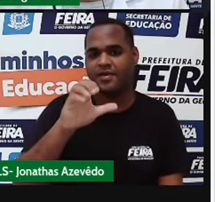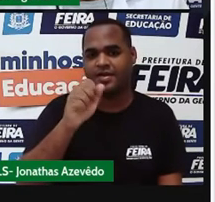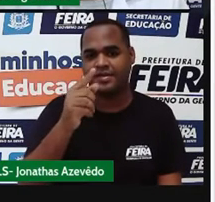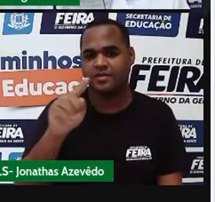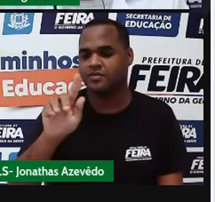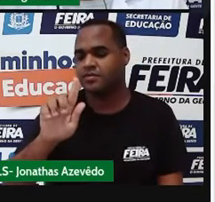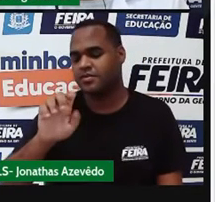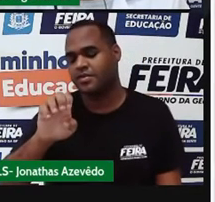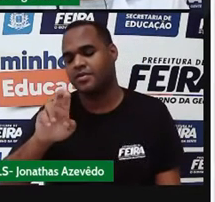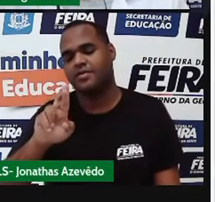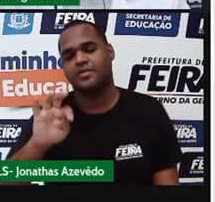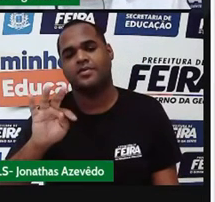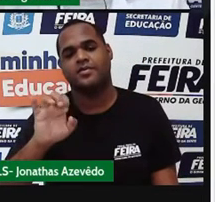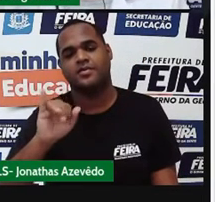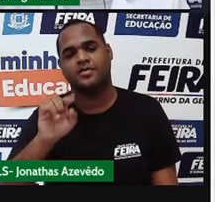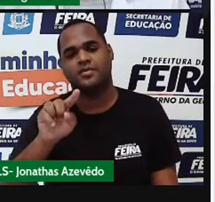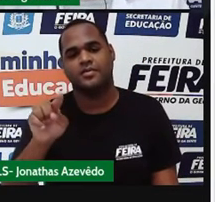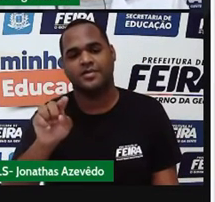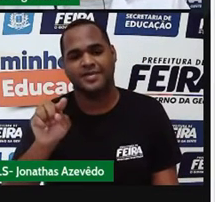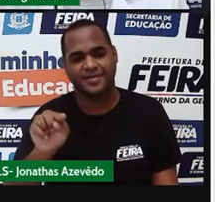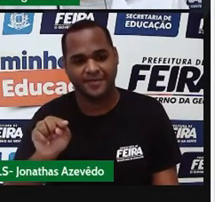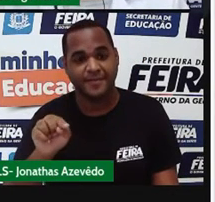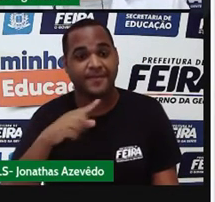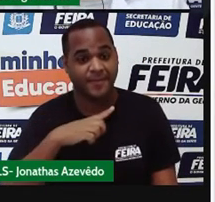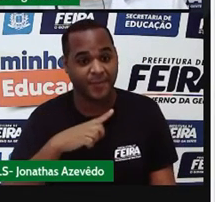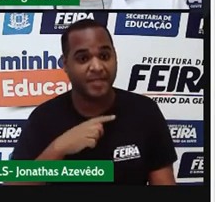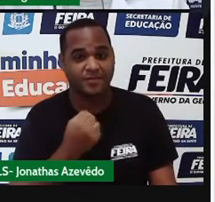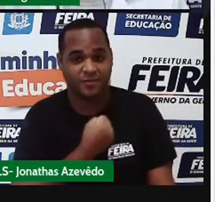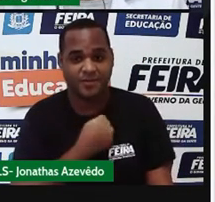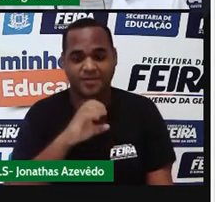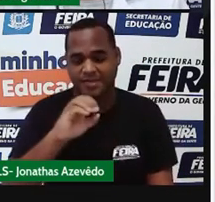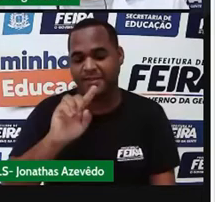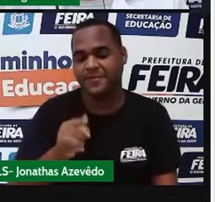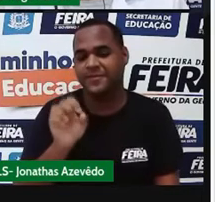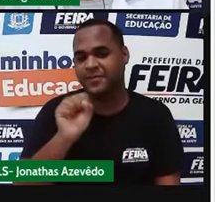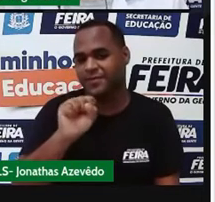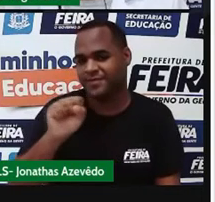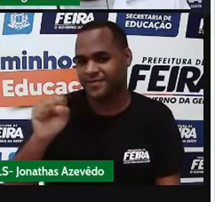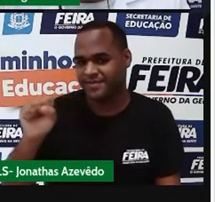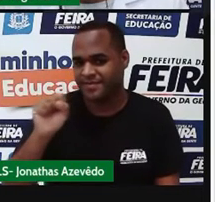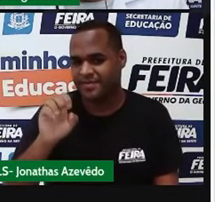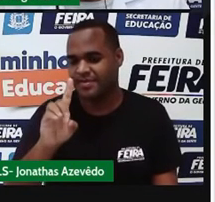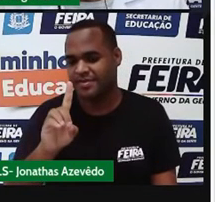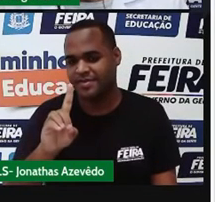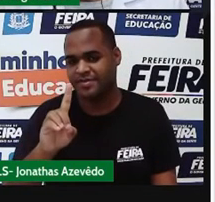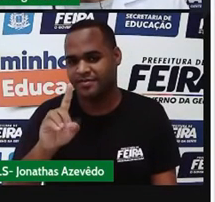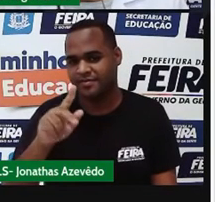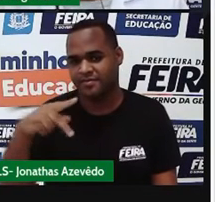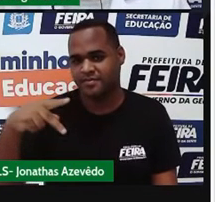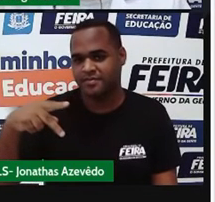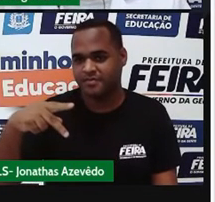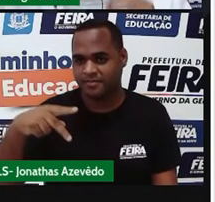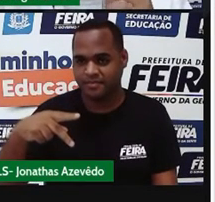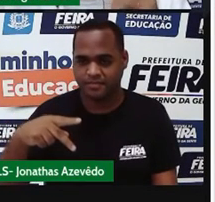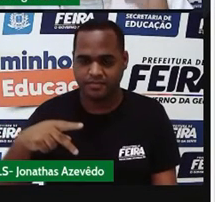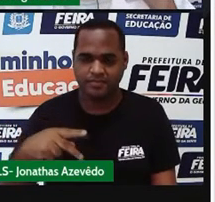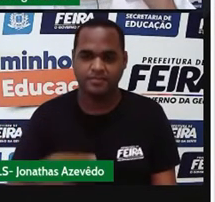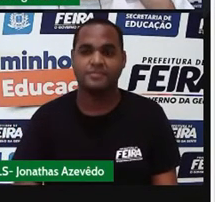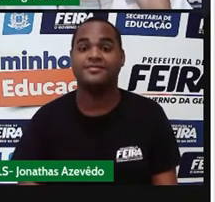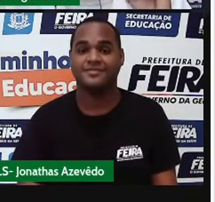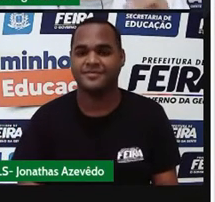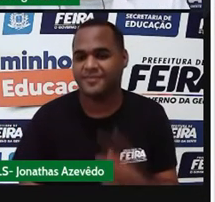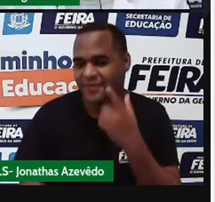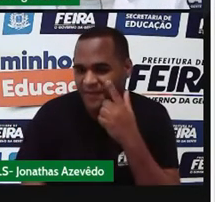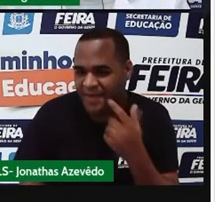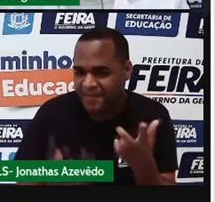geratriz do número 0,888 dízima periódica Tá bom mas aí